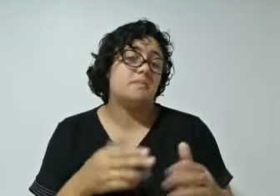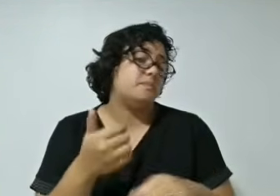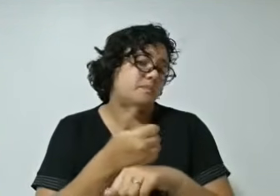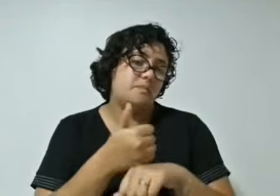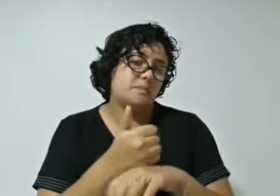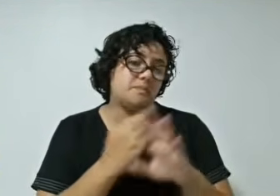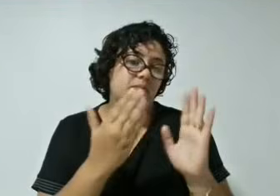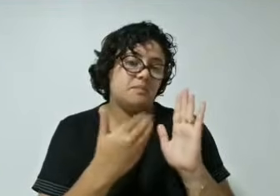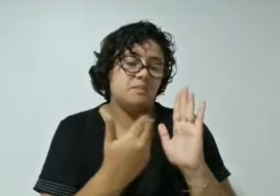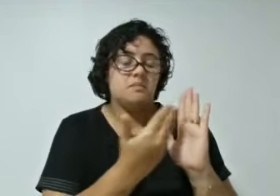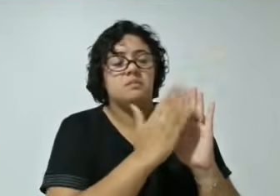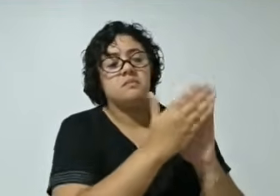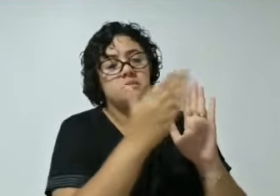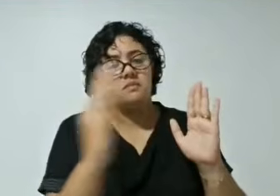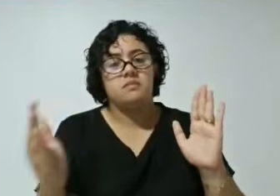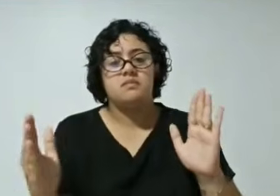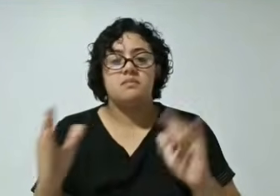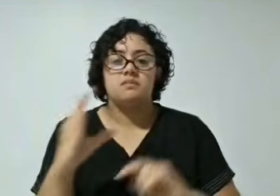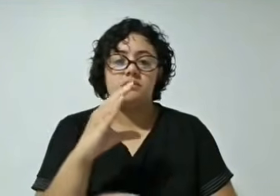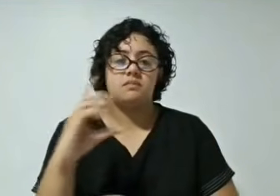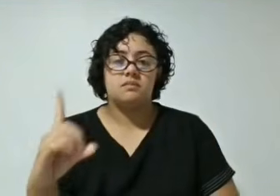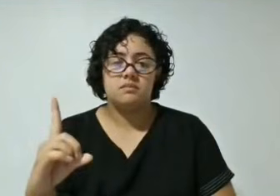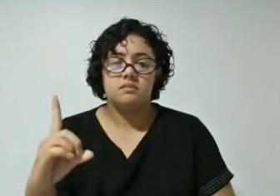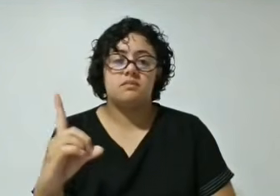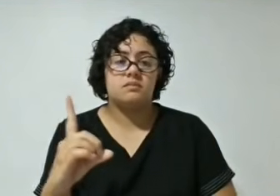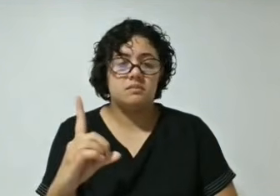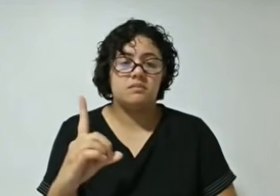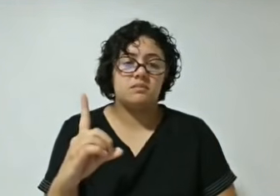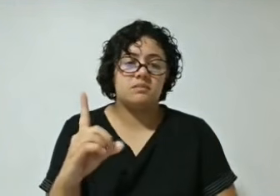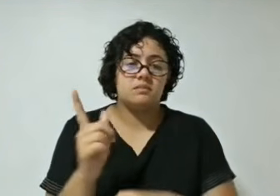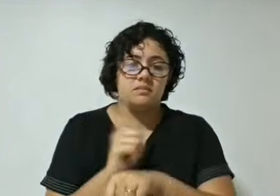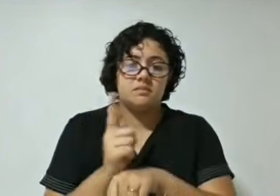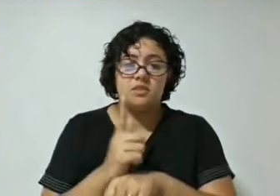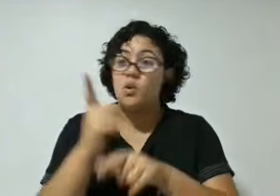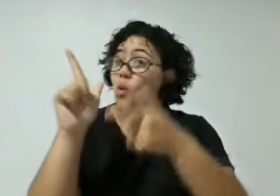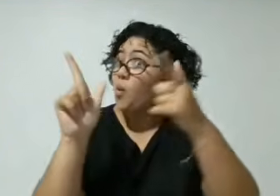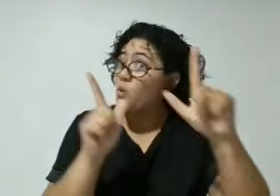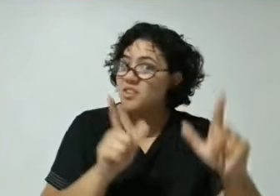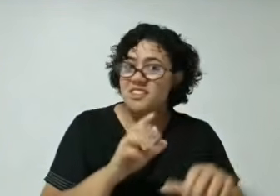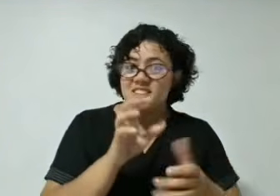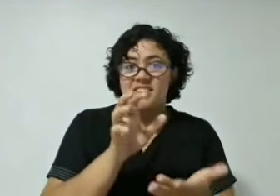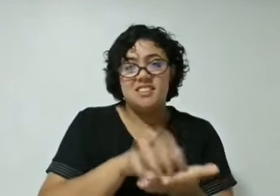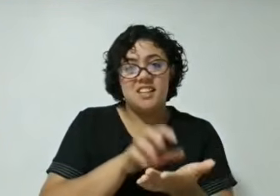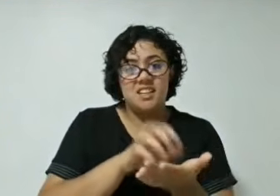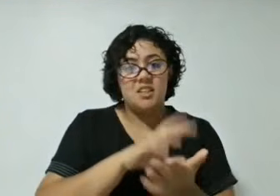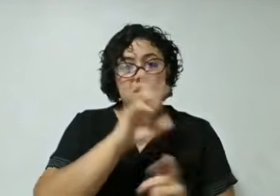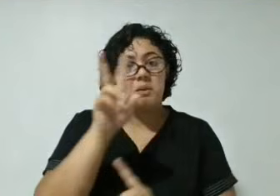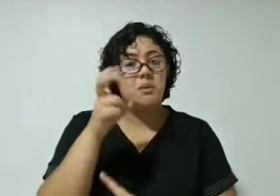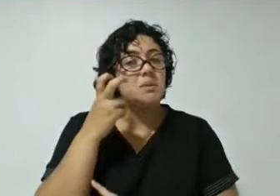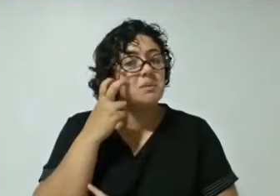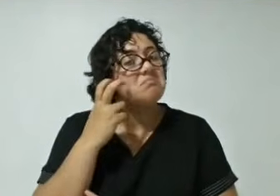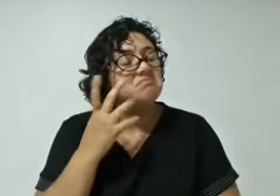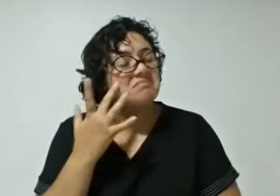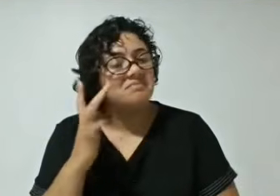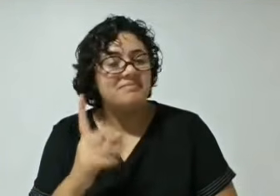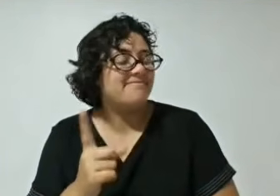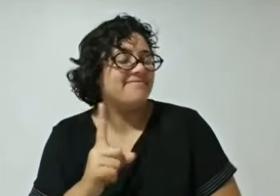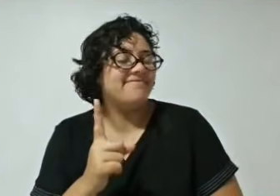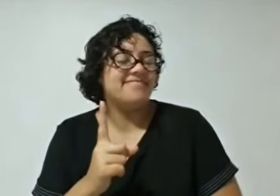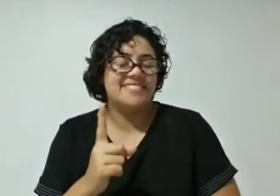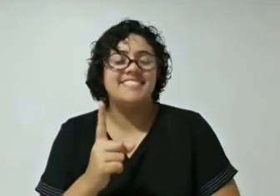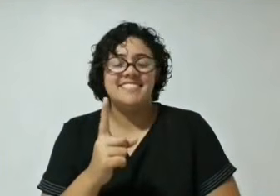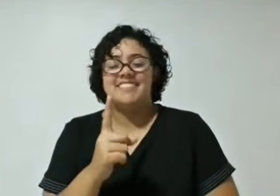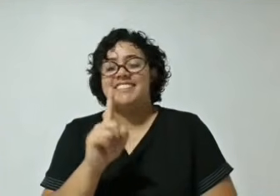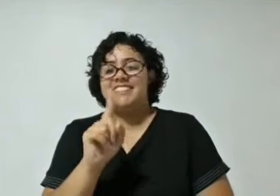já tinha coordenado, gerenciado outros centros culturais, né? Então, bem interessante.